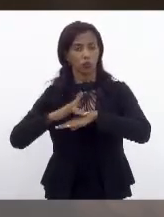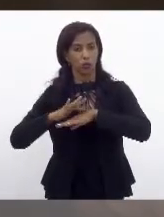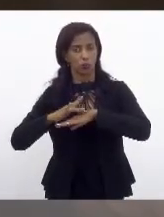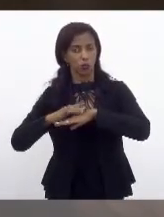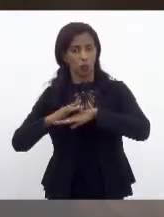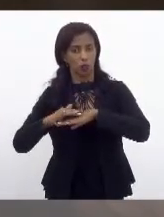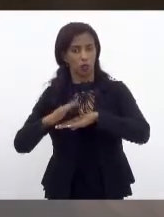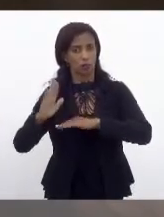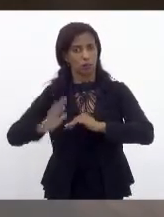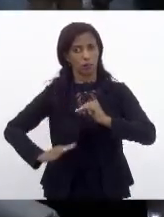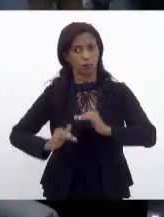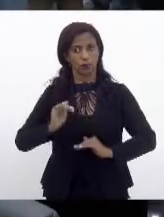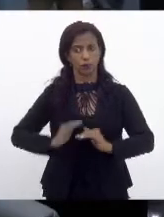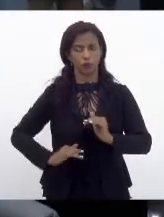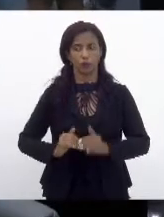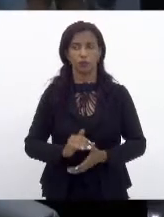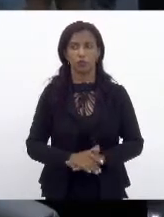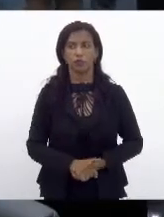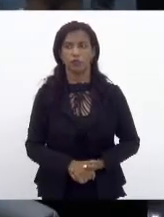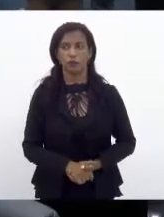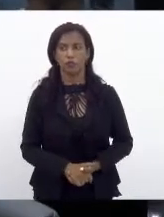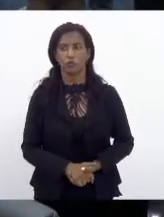estes profissionais.